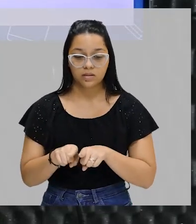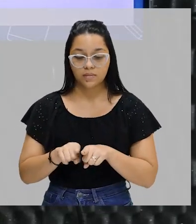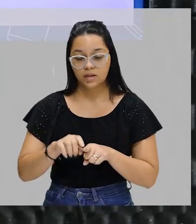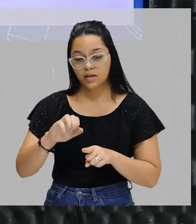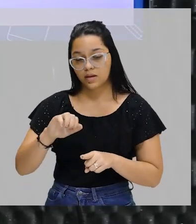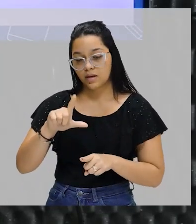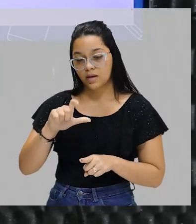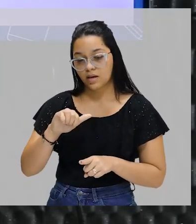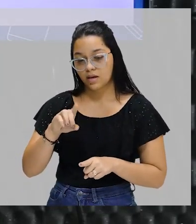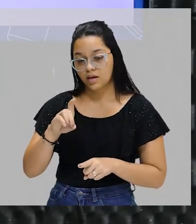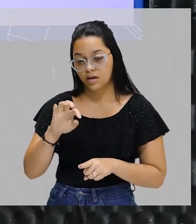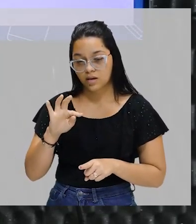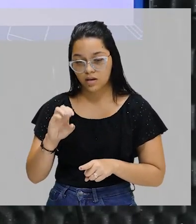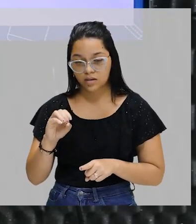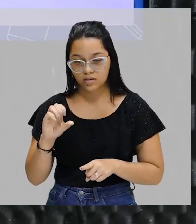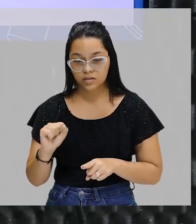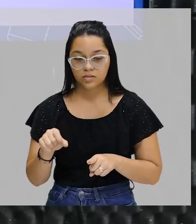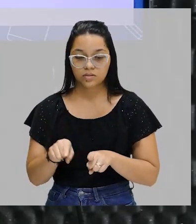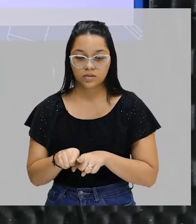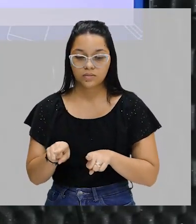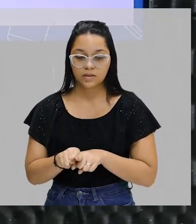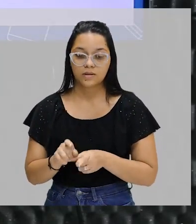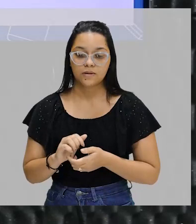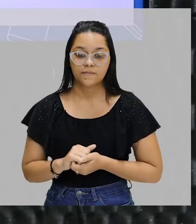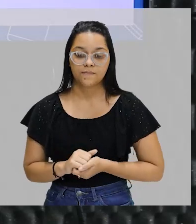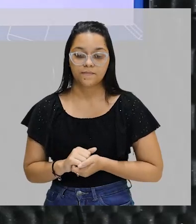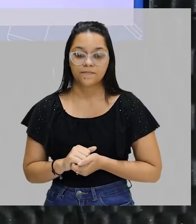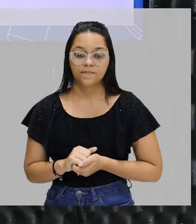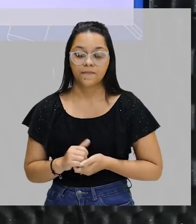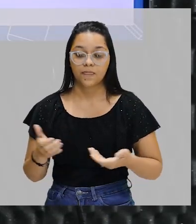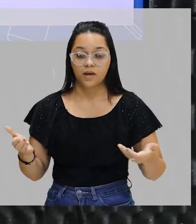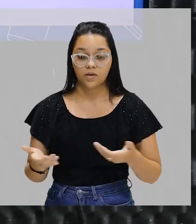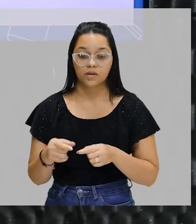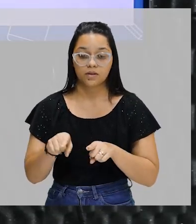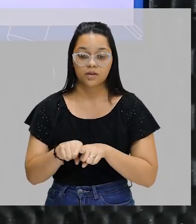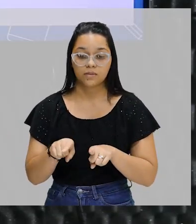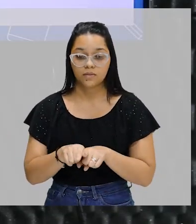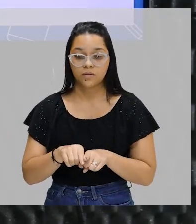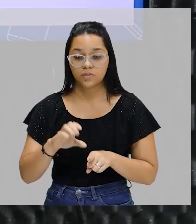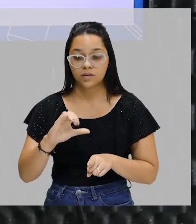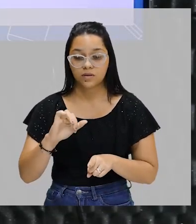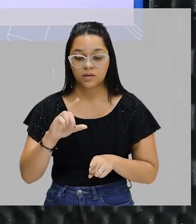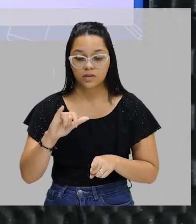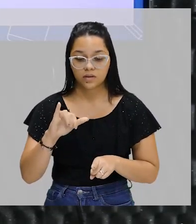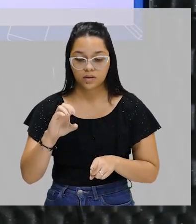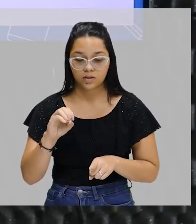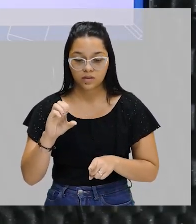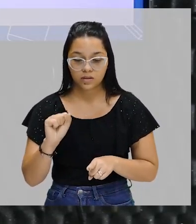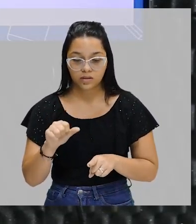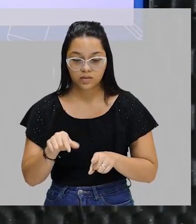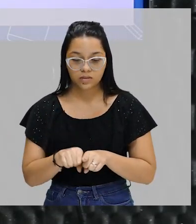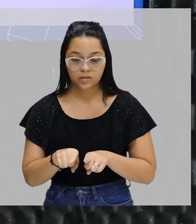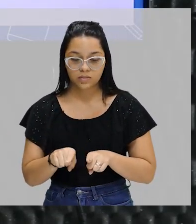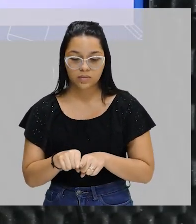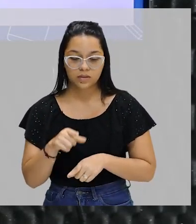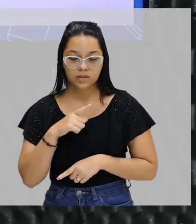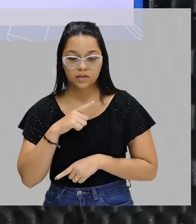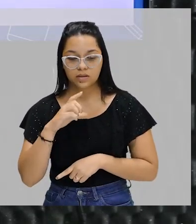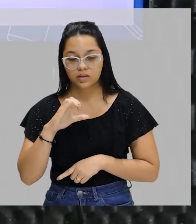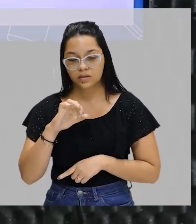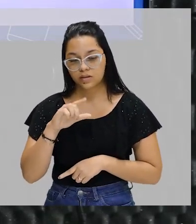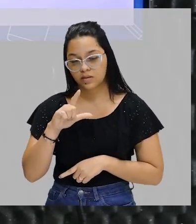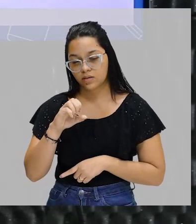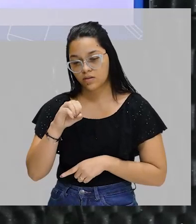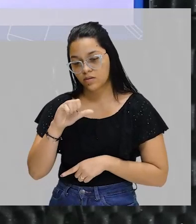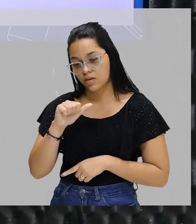duas ligações duplas entre os átomos de carbono. Já para os compostos cíclicos, cicloalcanos, cicloalcenos